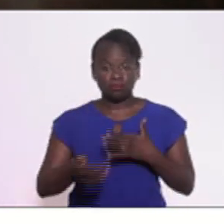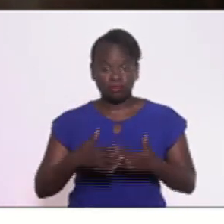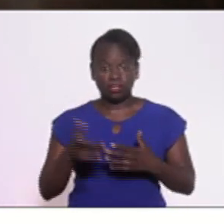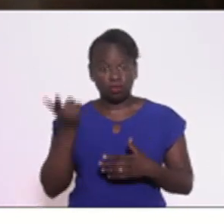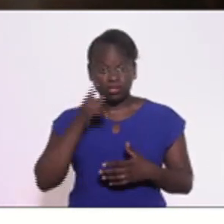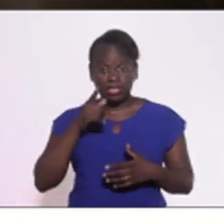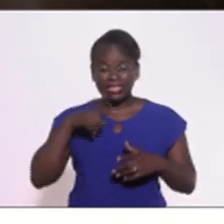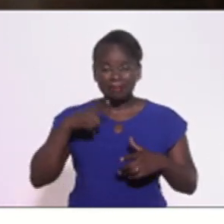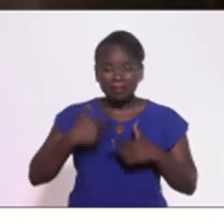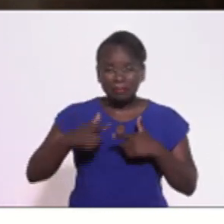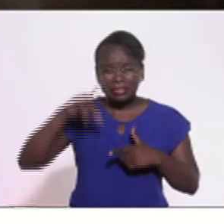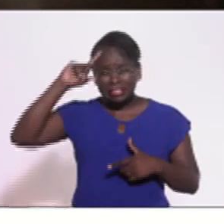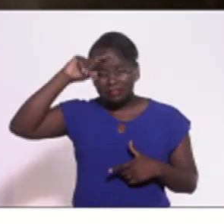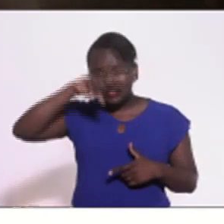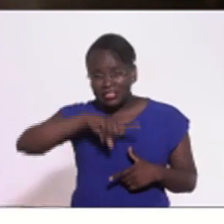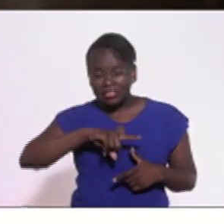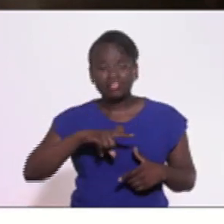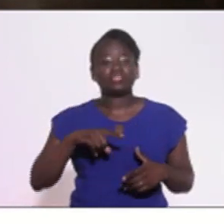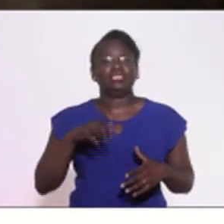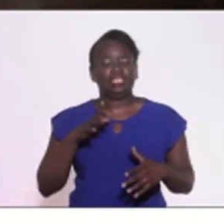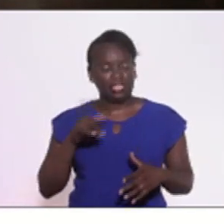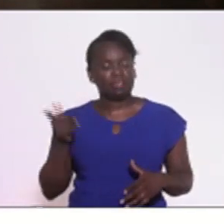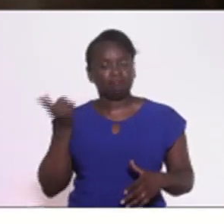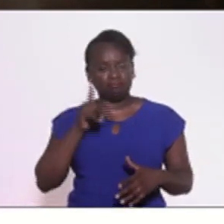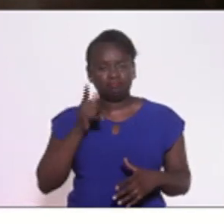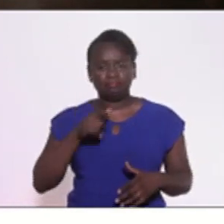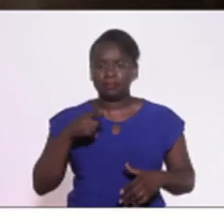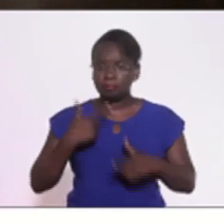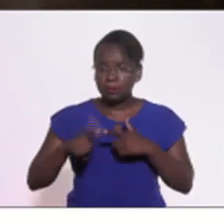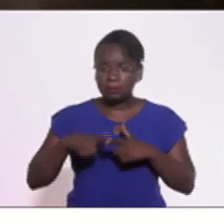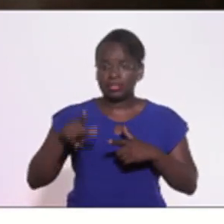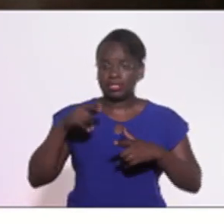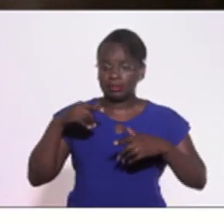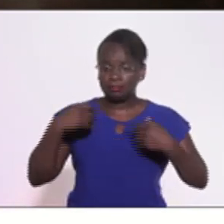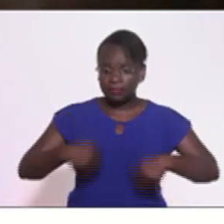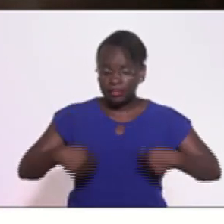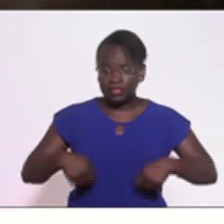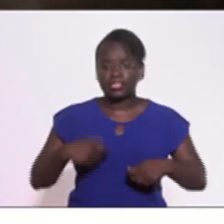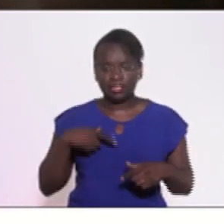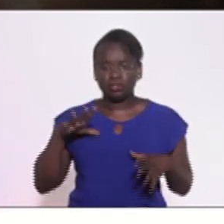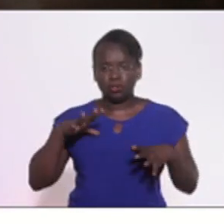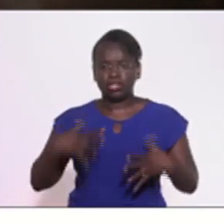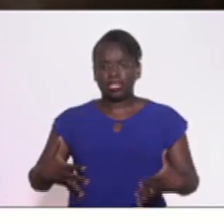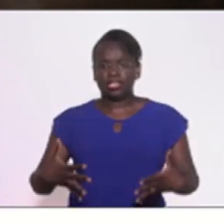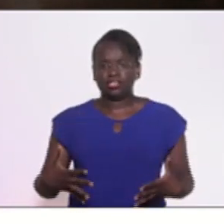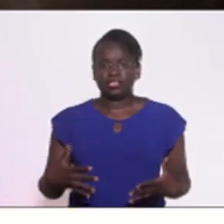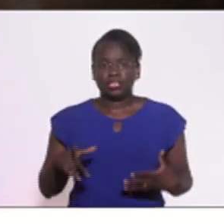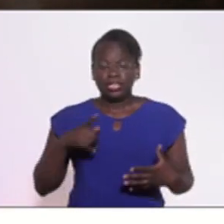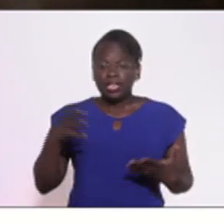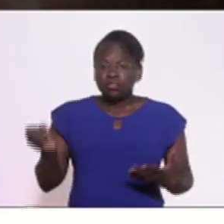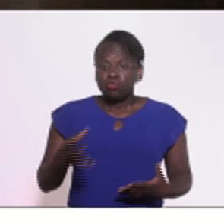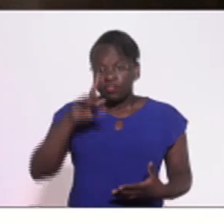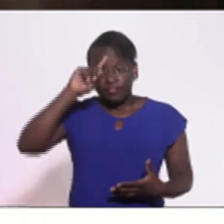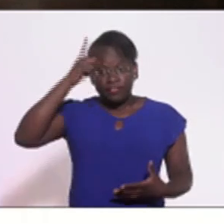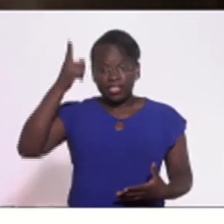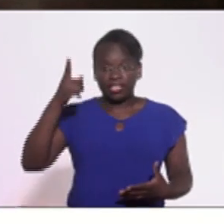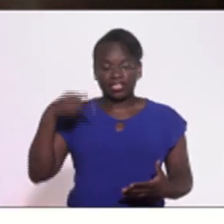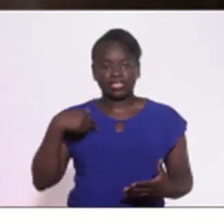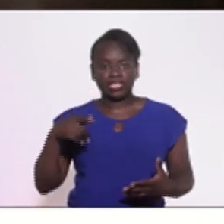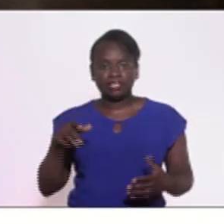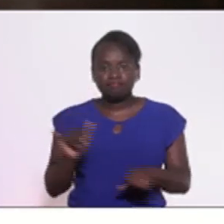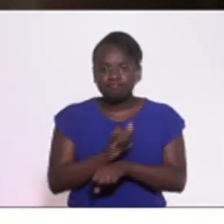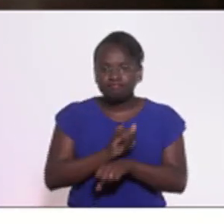circunstâncias muito difíceis, que enfrenta situações complicadas. Valente, em que há inovação.